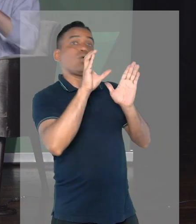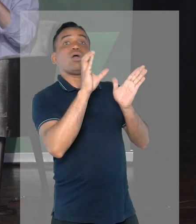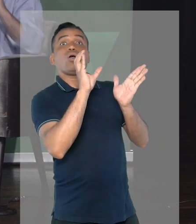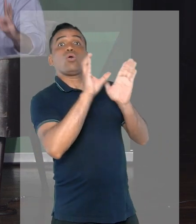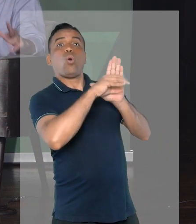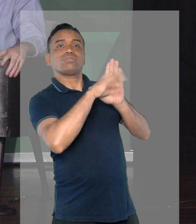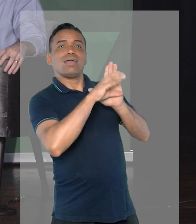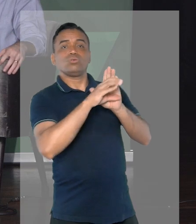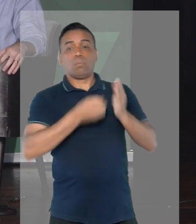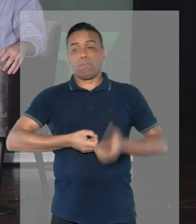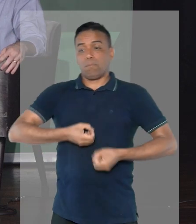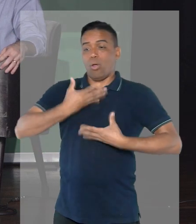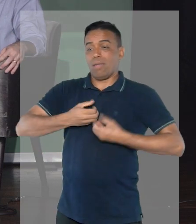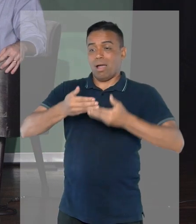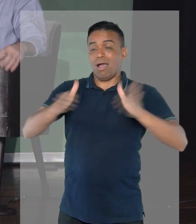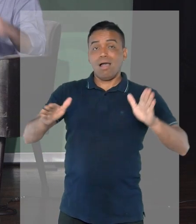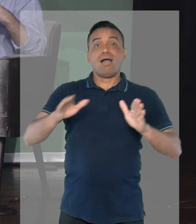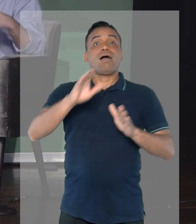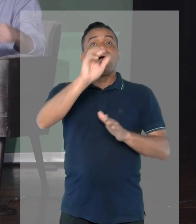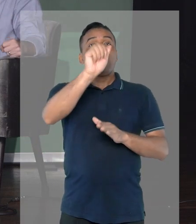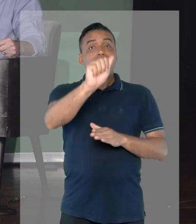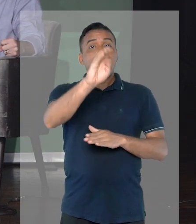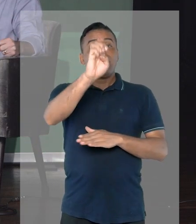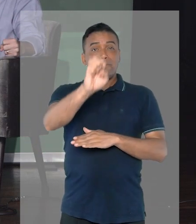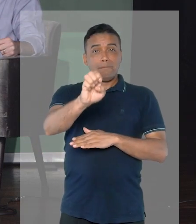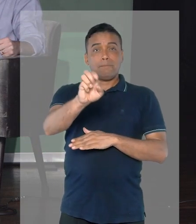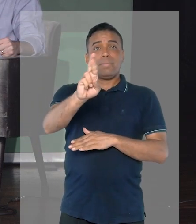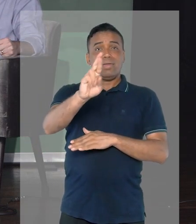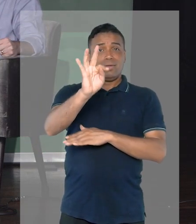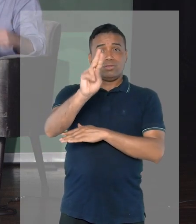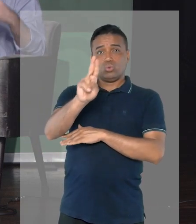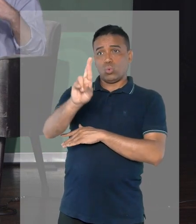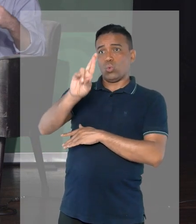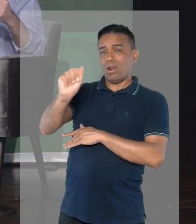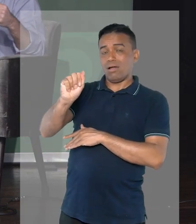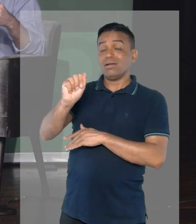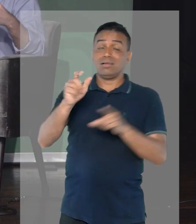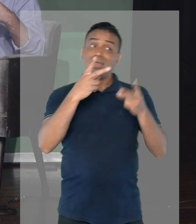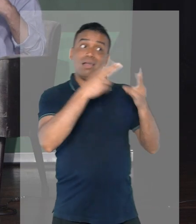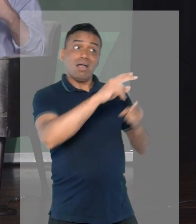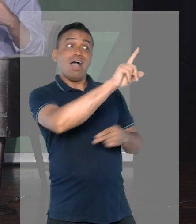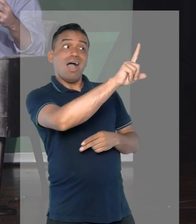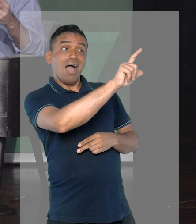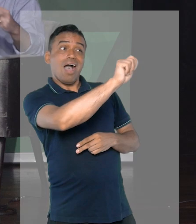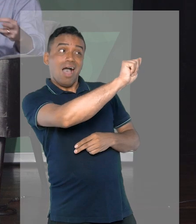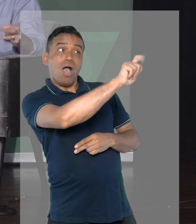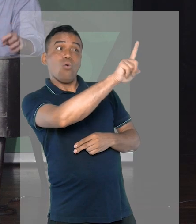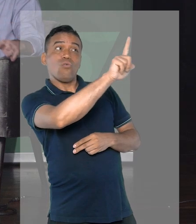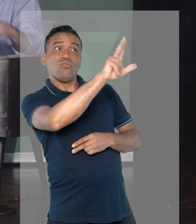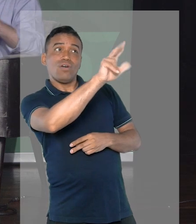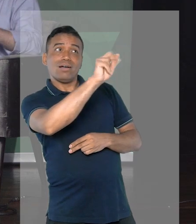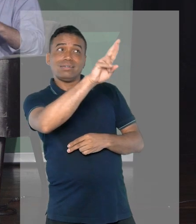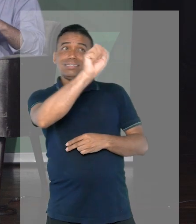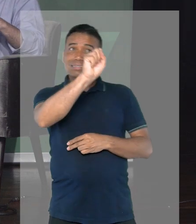chama de poema de abertura. Com o Álvares de Azevedo, me interessava muito pensar a autoconsciência do Álvares de